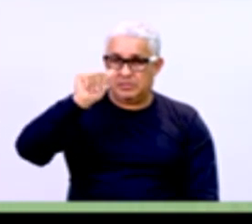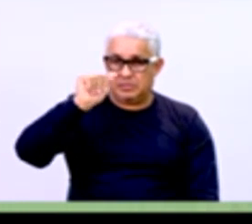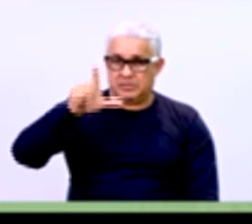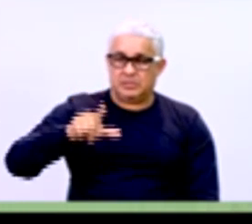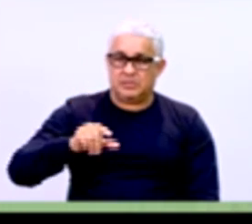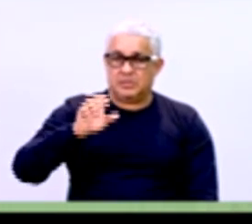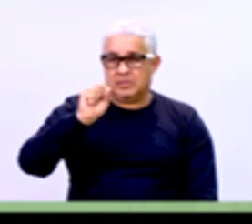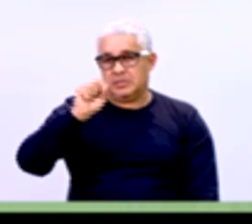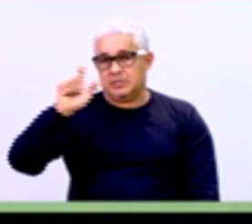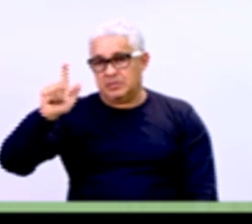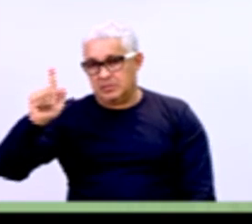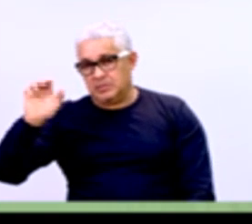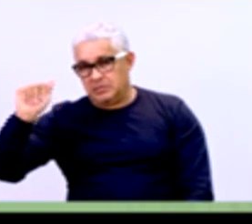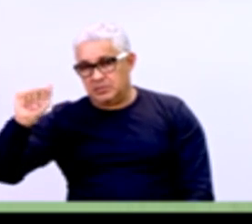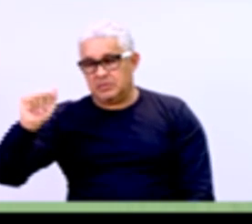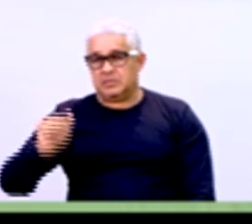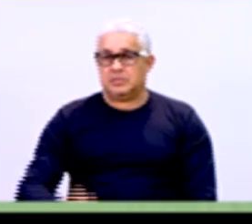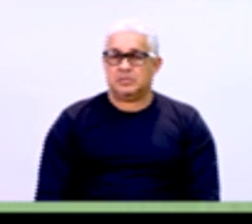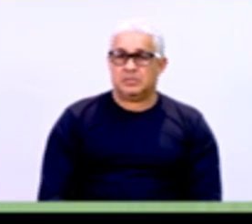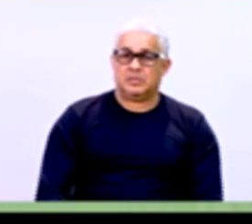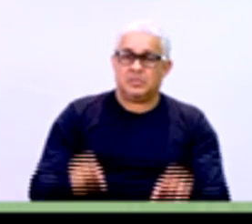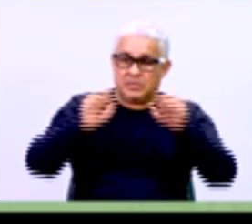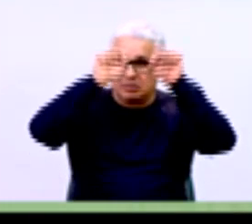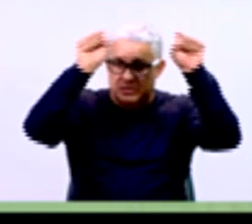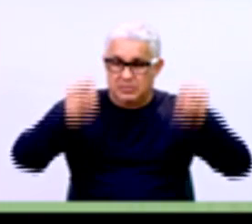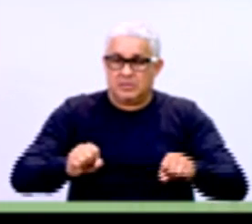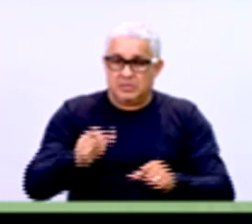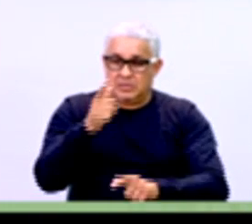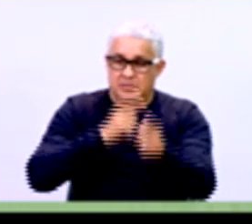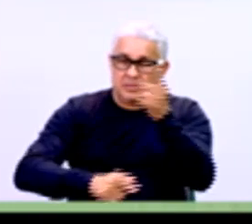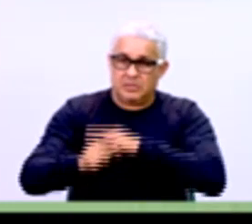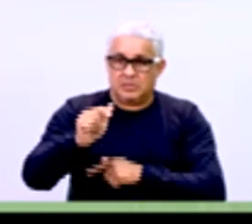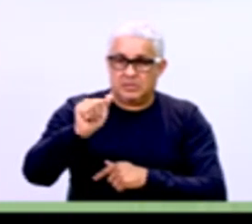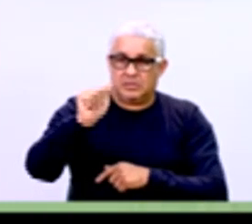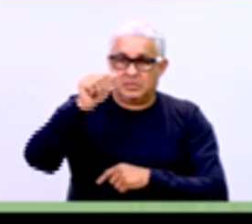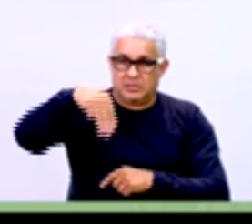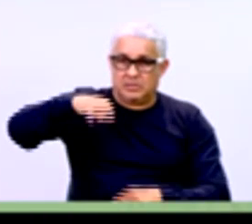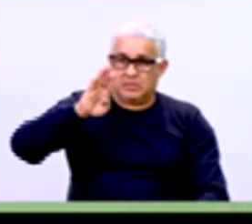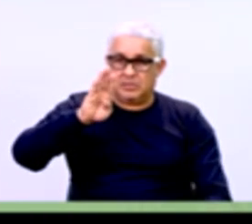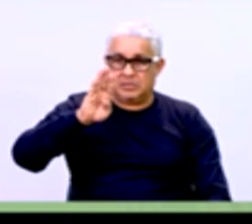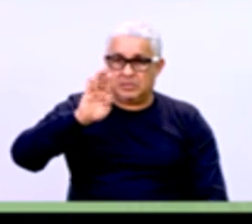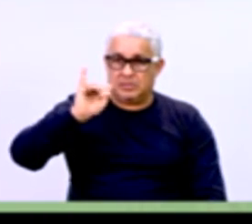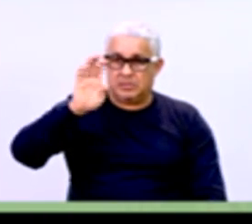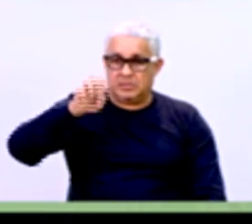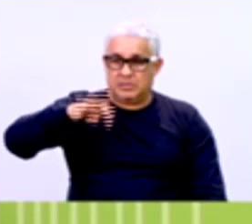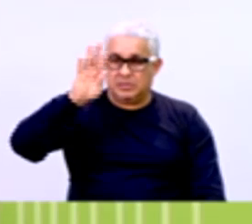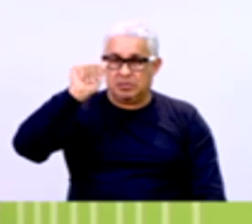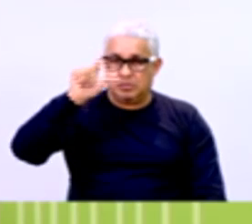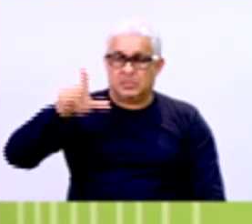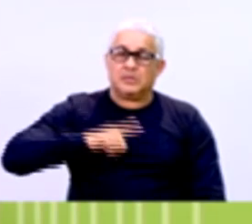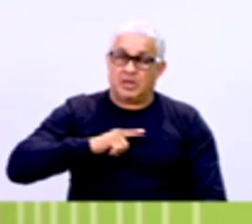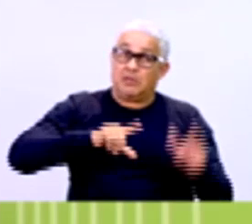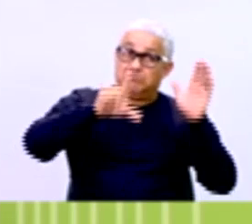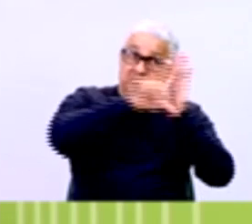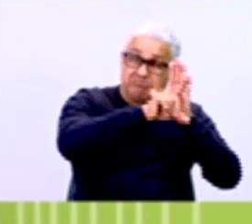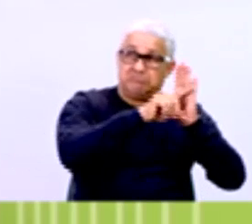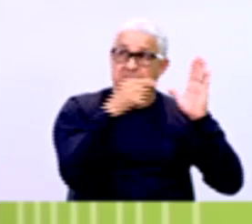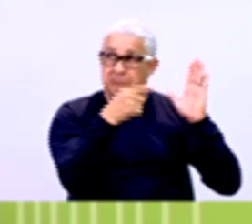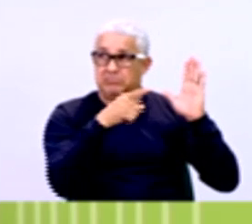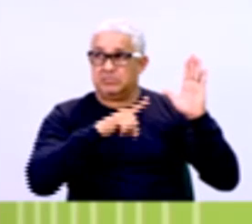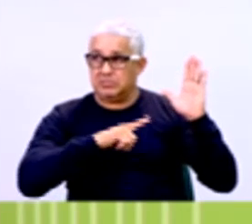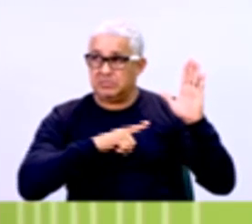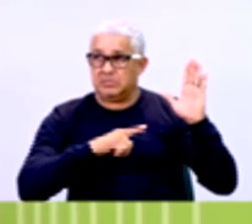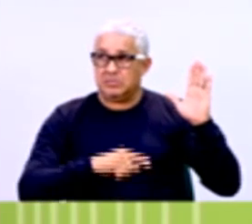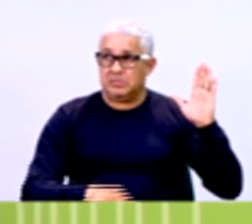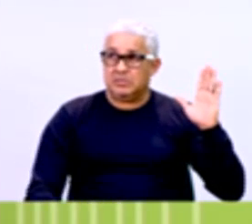Sistema de Gestão Ambiental. Claro, além da lei, né, da legislação ambiental, que tem lá